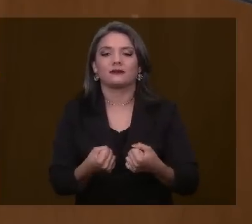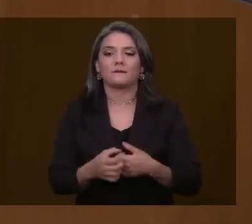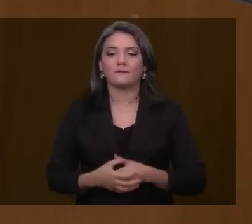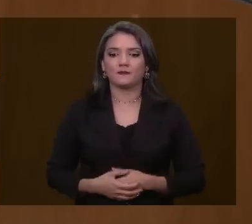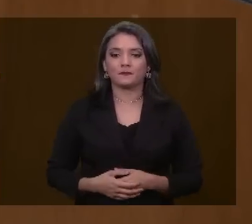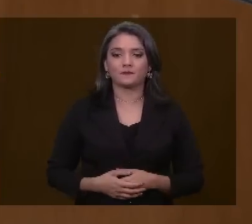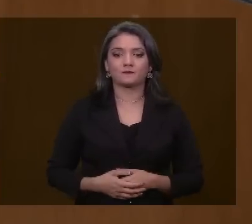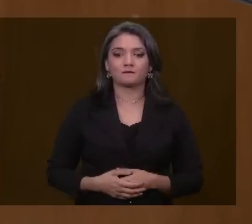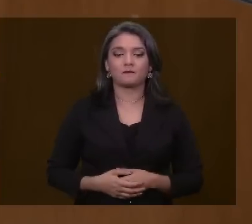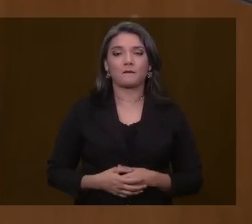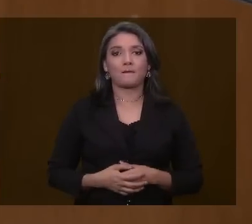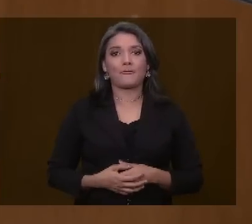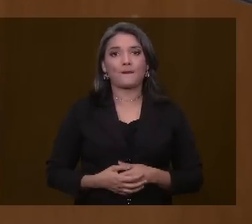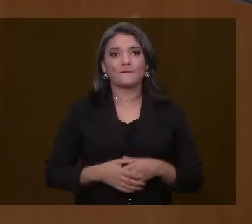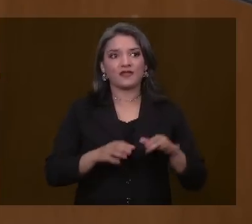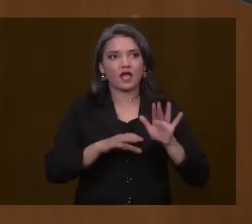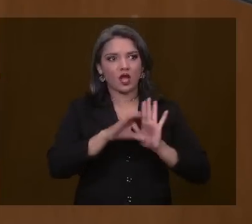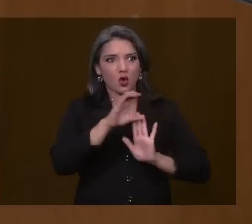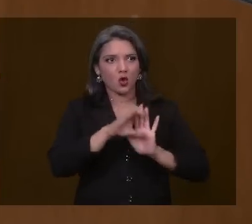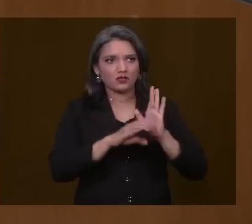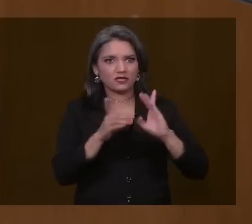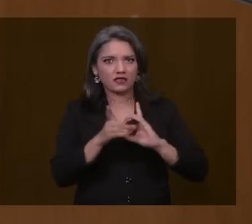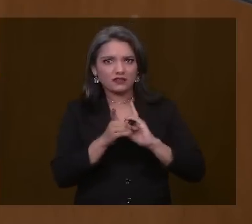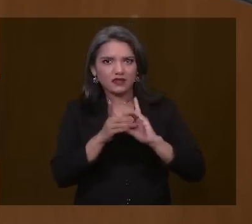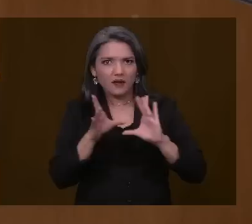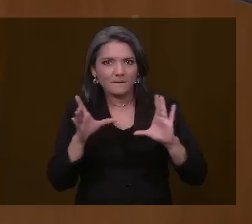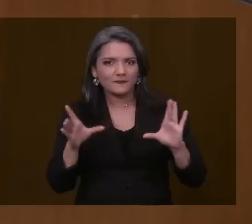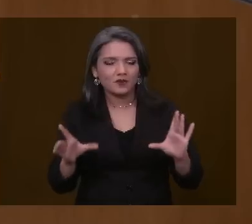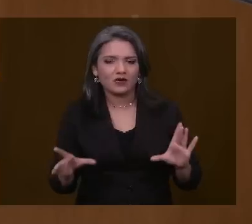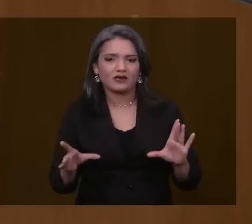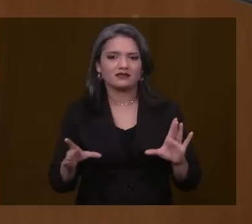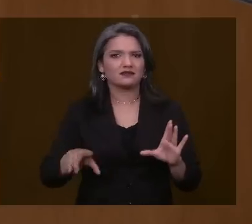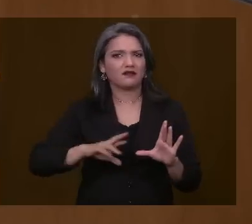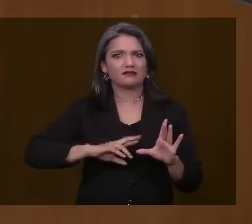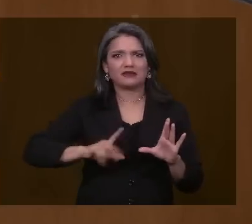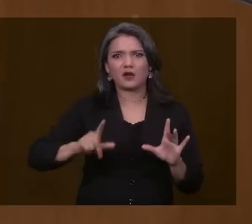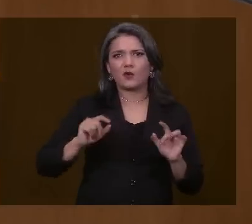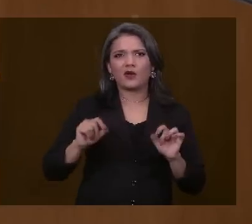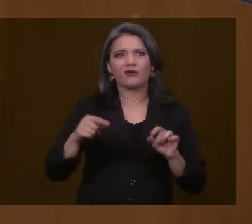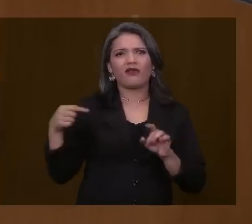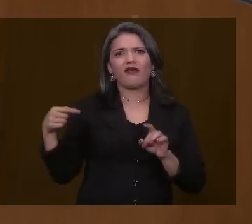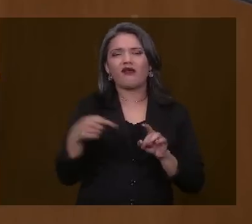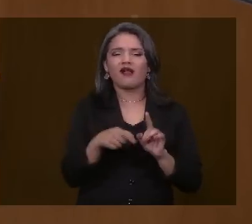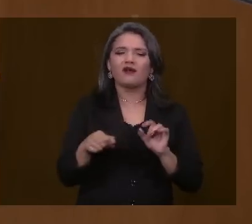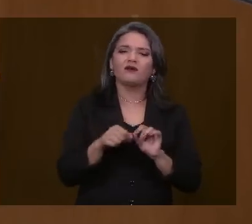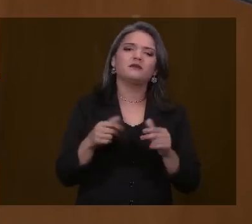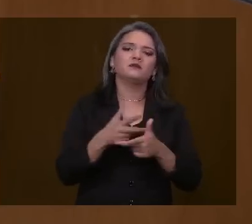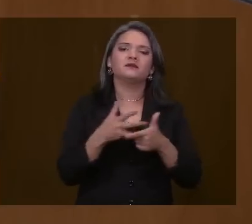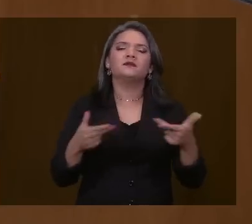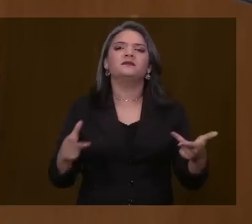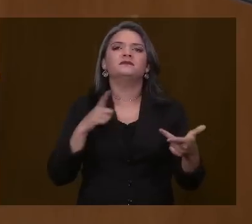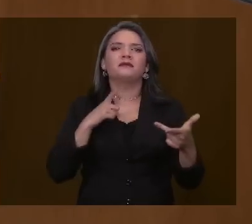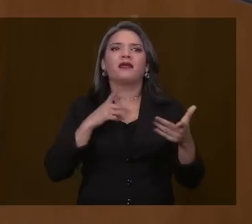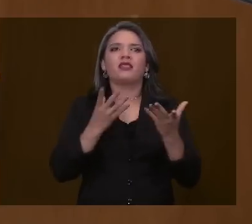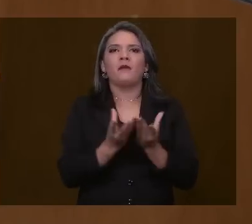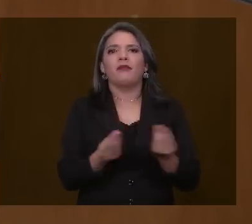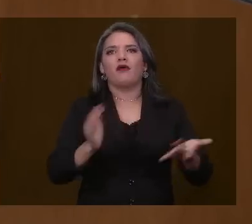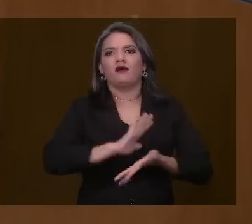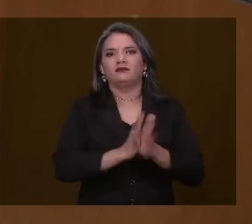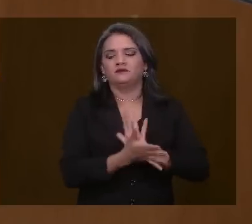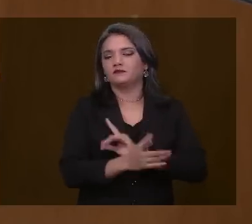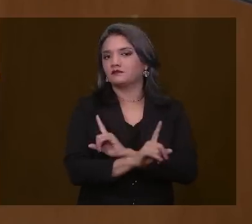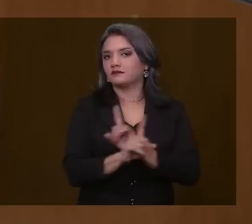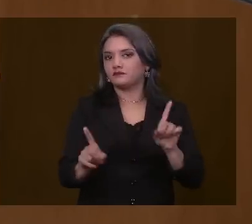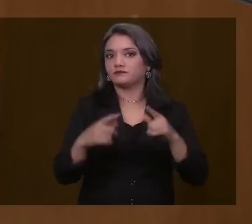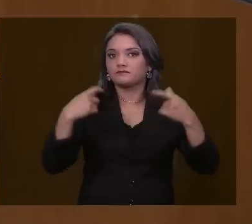ao conceito de democracia que ela mesma crie as condições para a sua eliminação. É